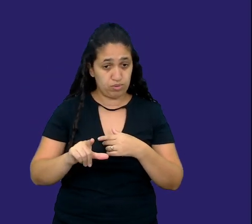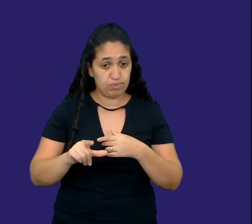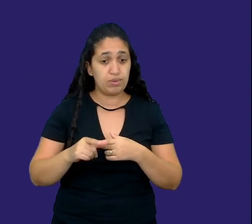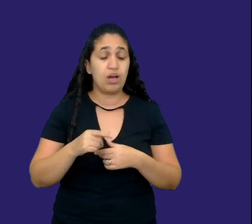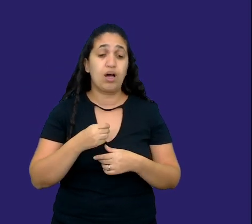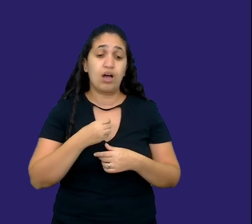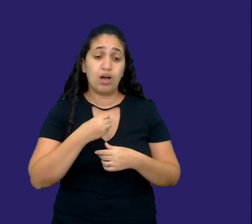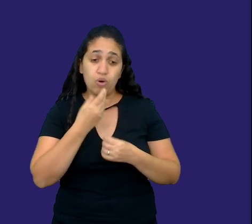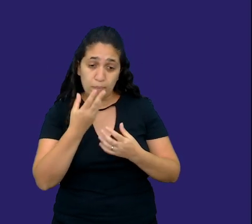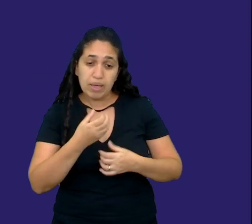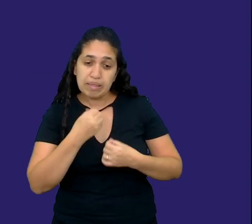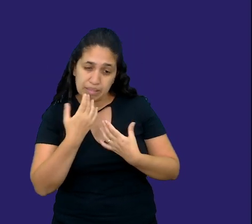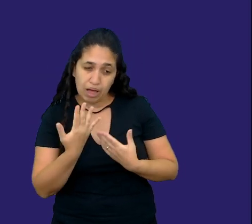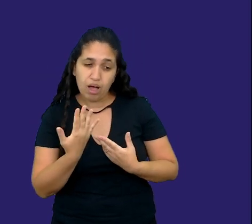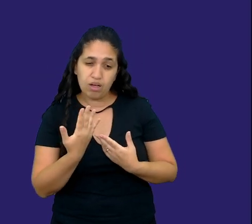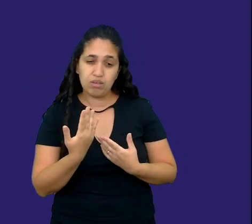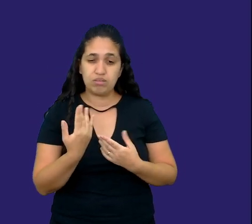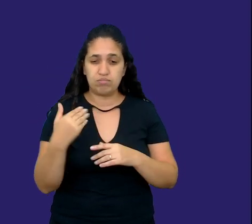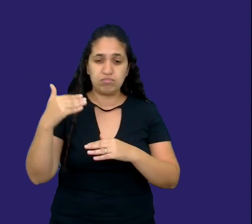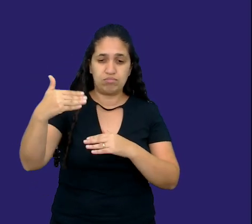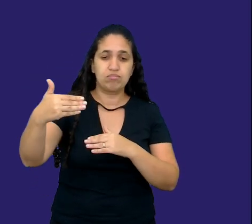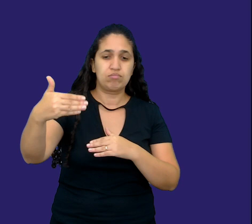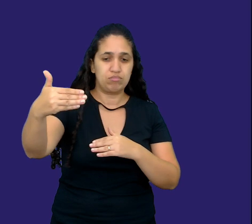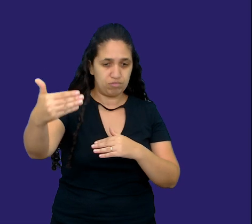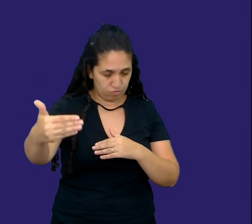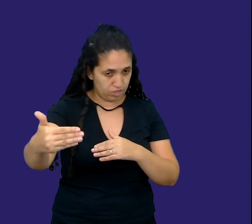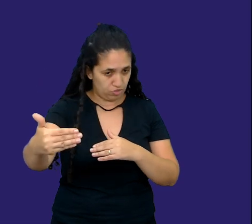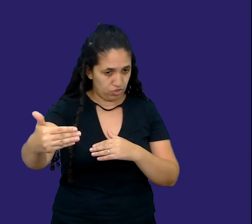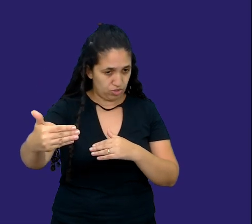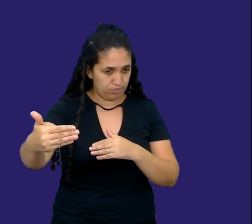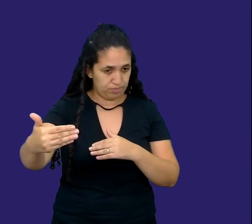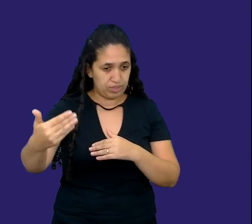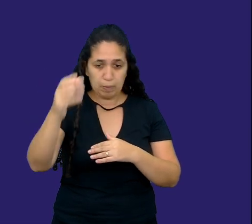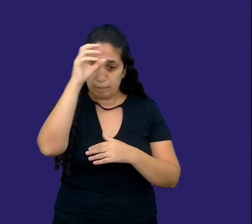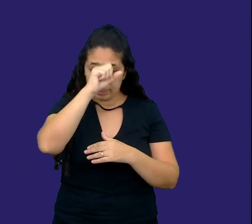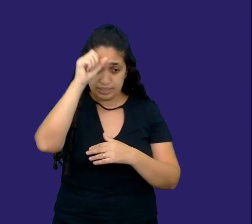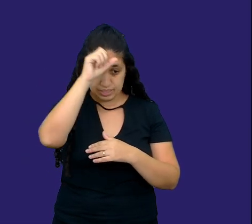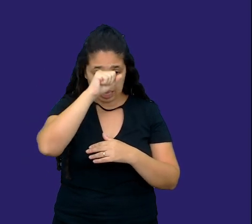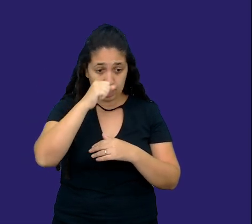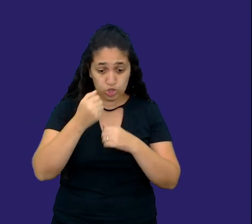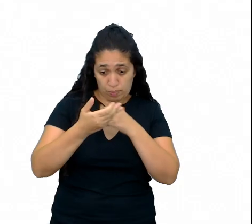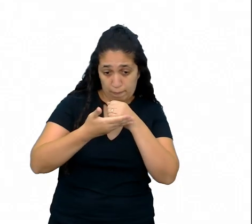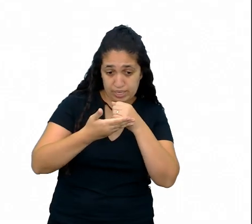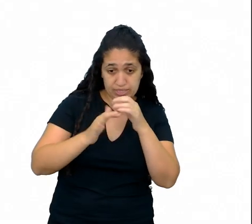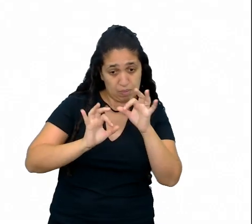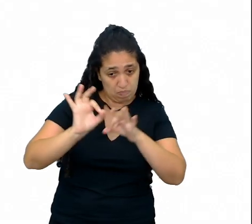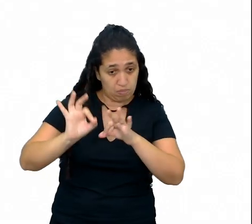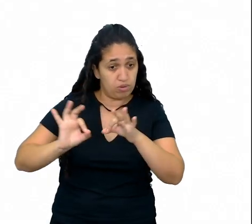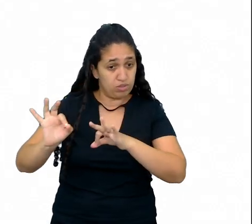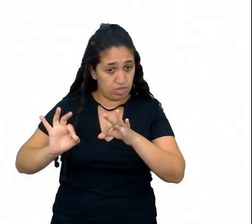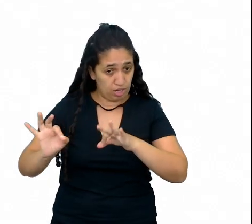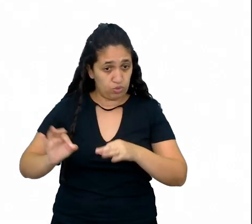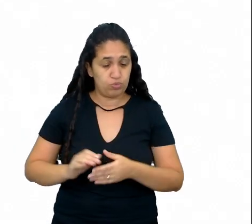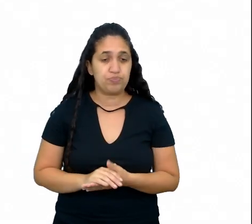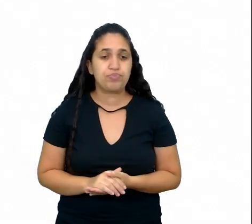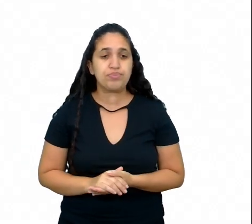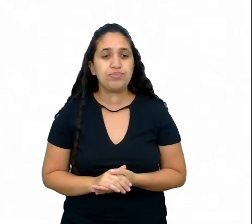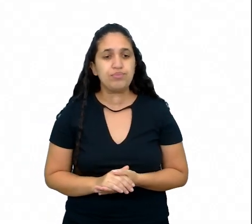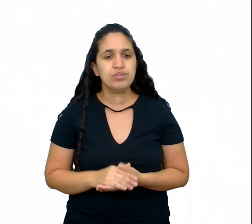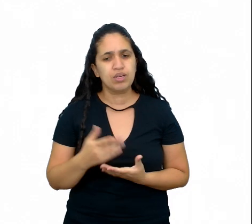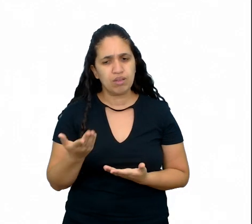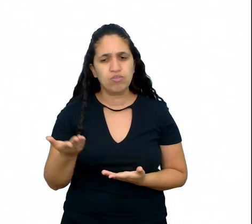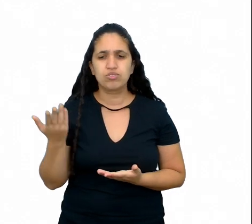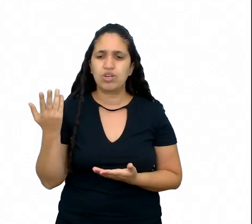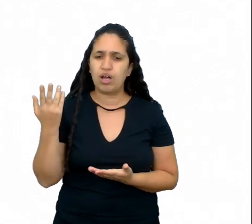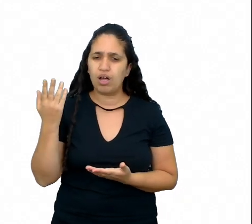comentar sobre ela lá na frente, quando a gente está falando da aprendizagem baseada em projetos, tá? Então, vocês